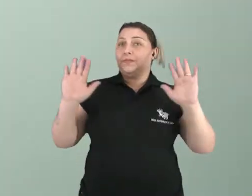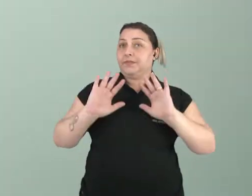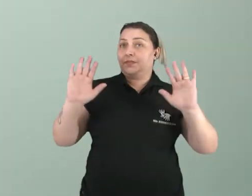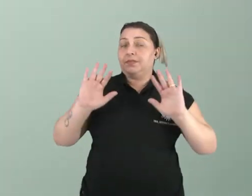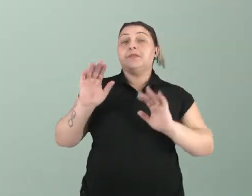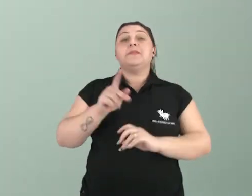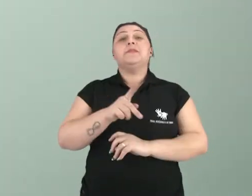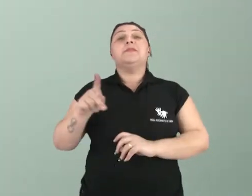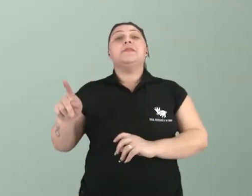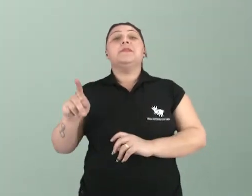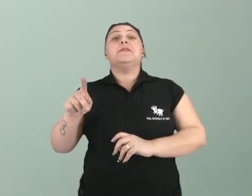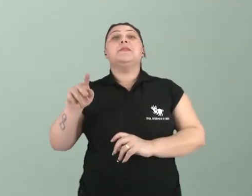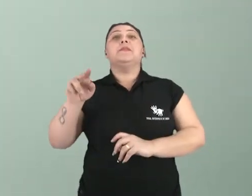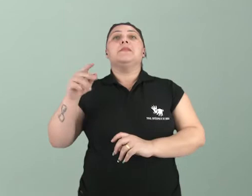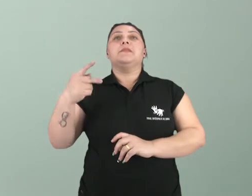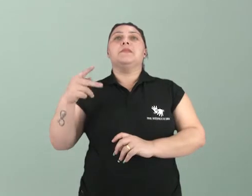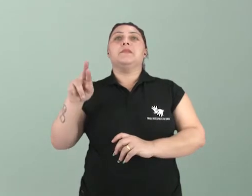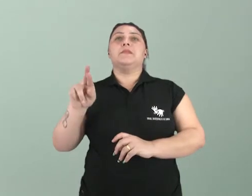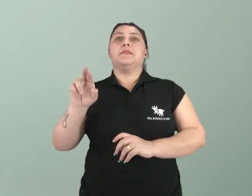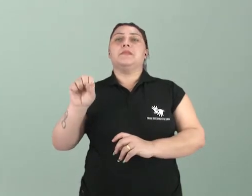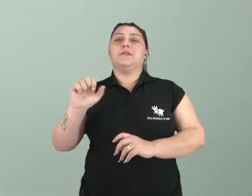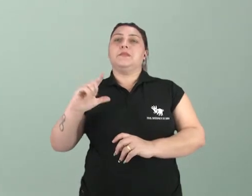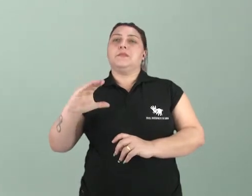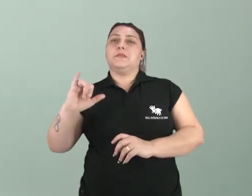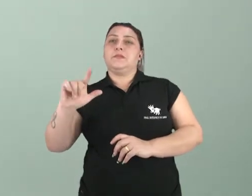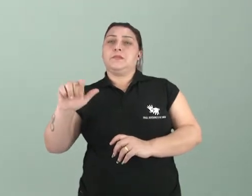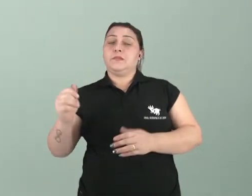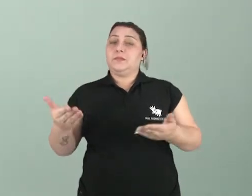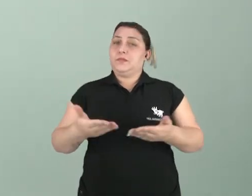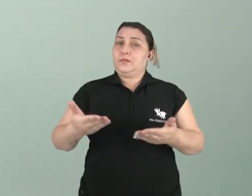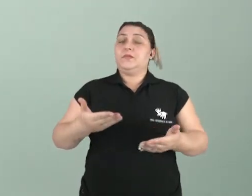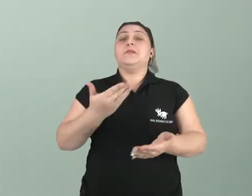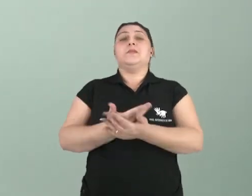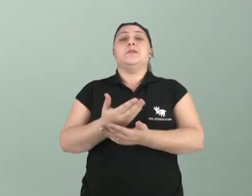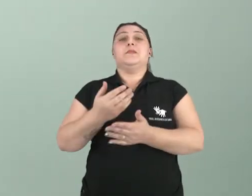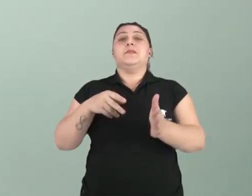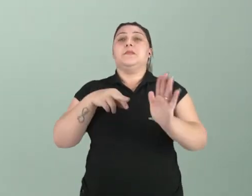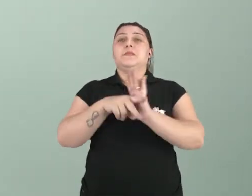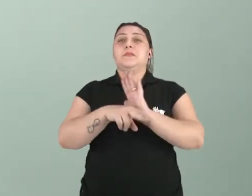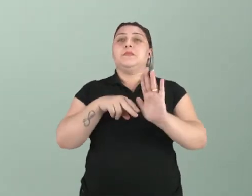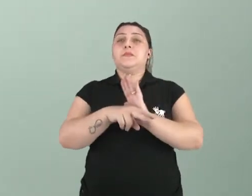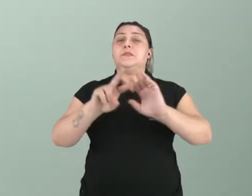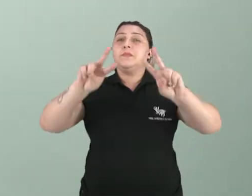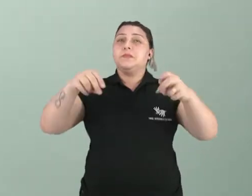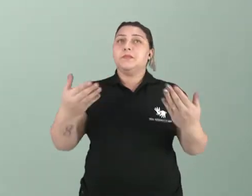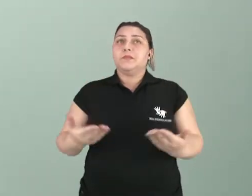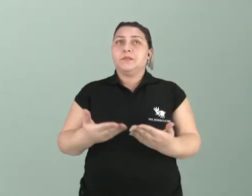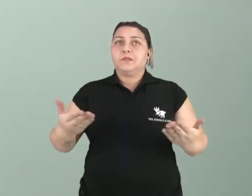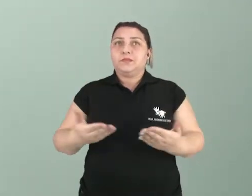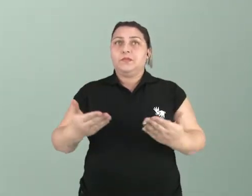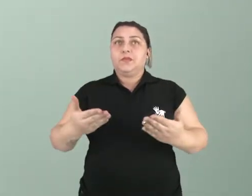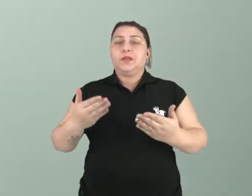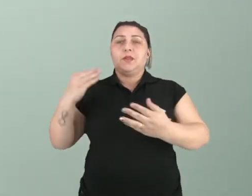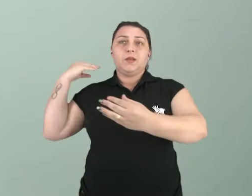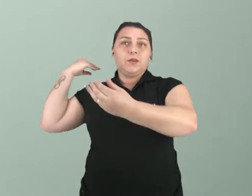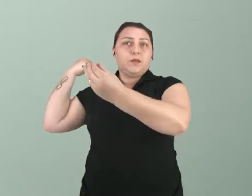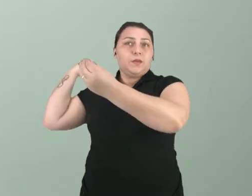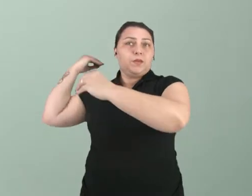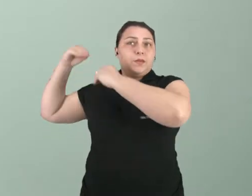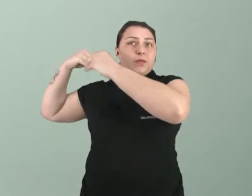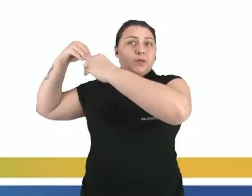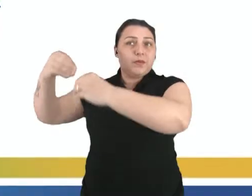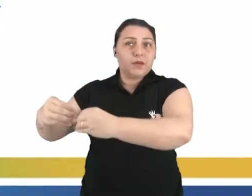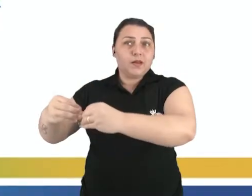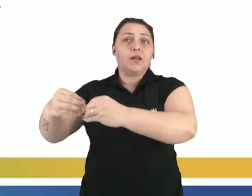Olá, eu sou a professora Priscila e hoje nós teremos mais uma aula de biologia. O nosso tema de hoje será as heranças sexuais.